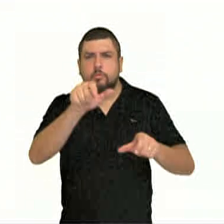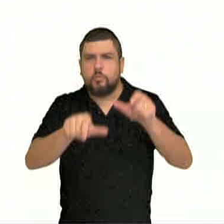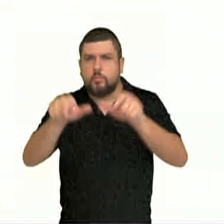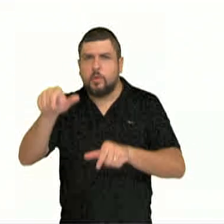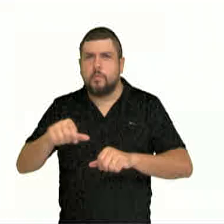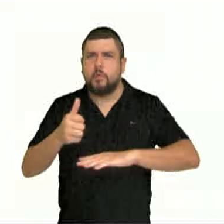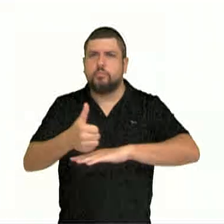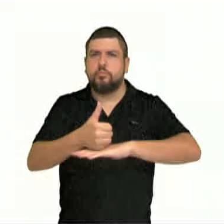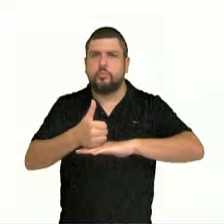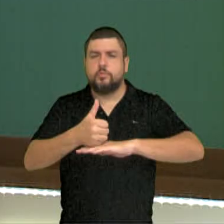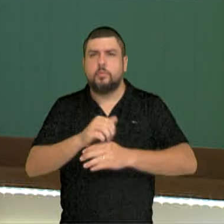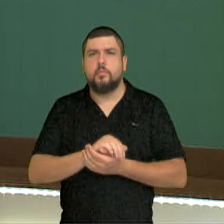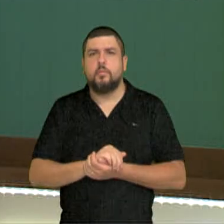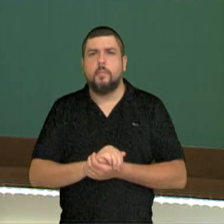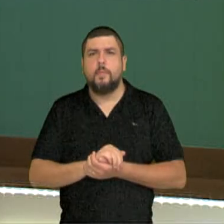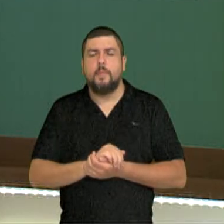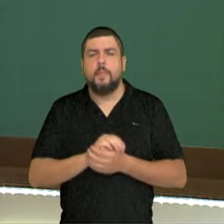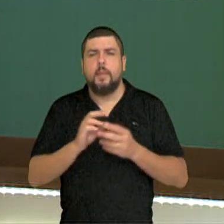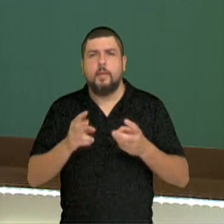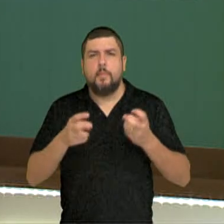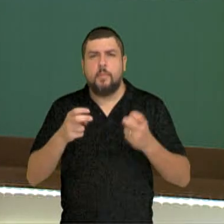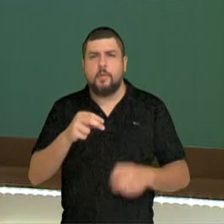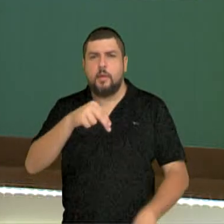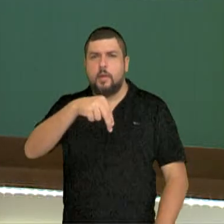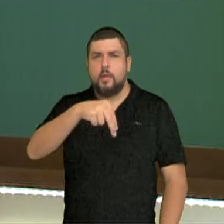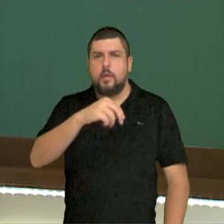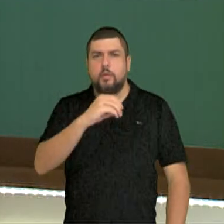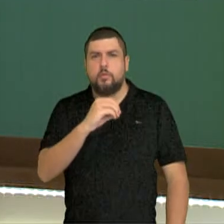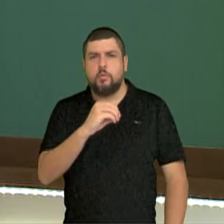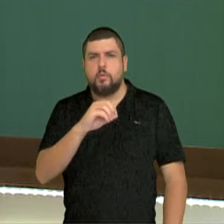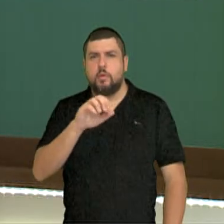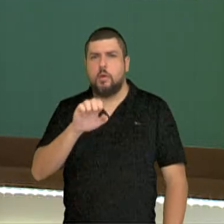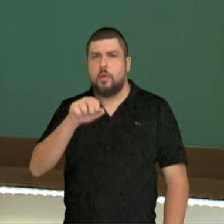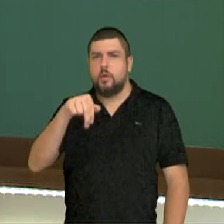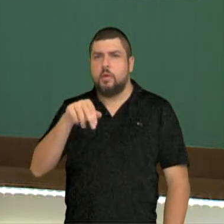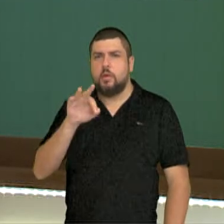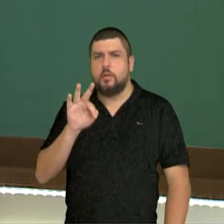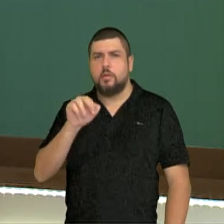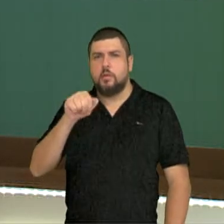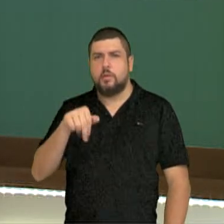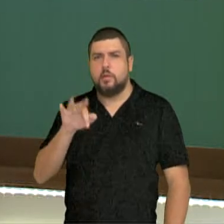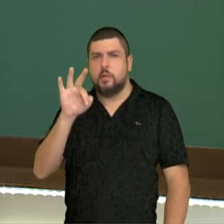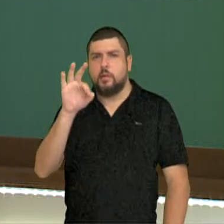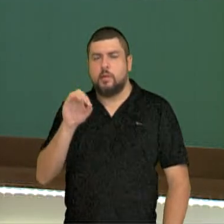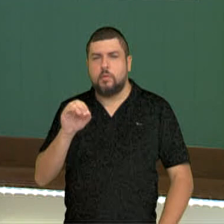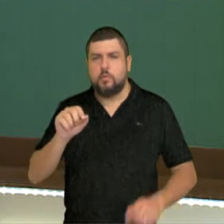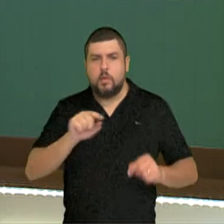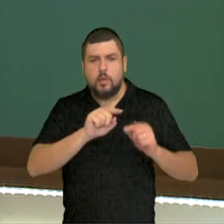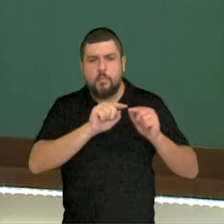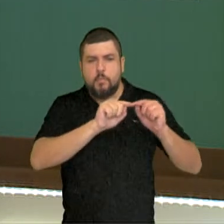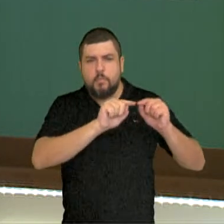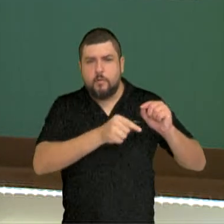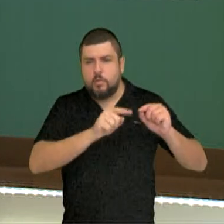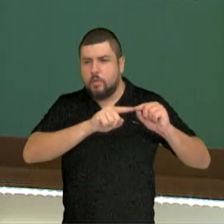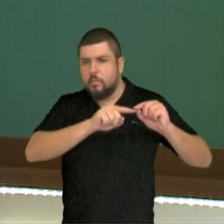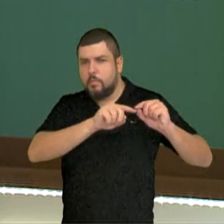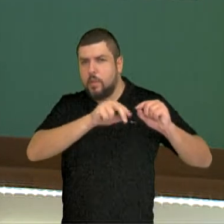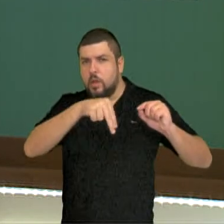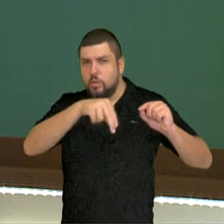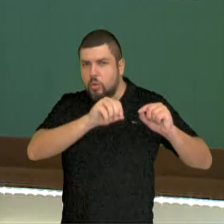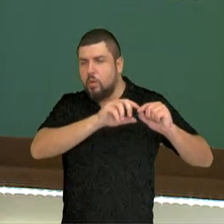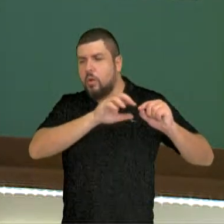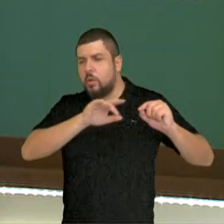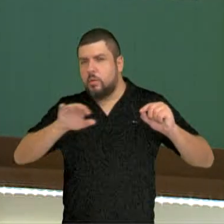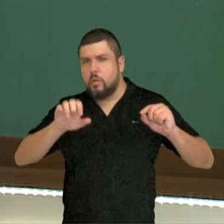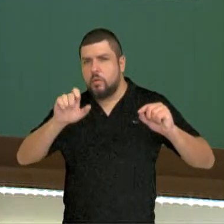entanto está entre vírgulas. Então, ele coloca esse conectivo aqui para introduzir essa ideia que